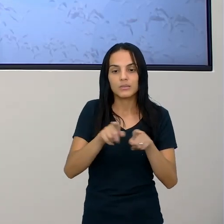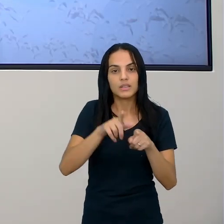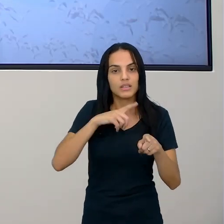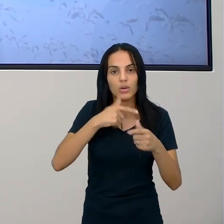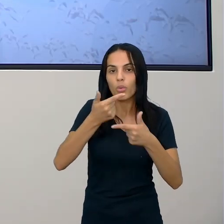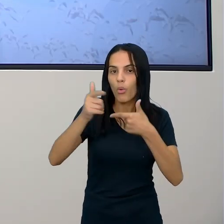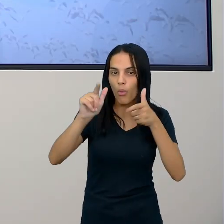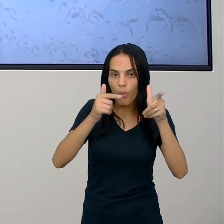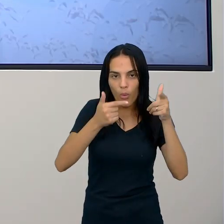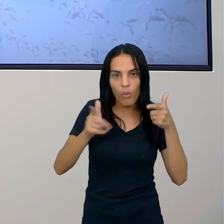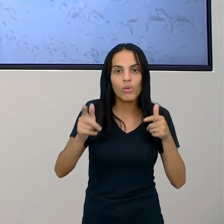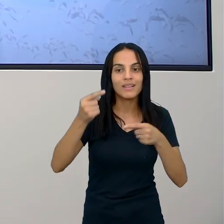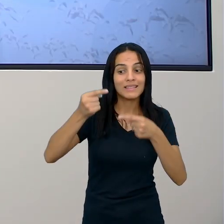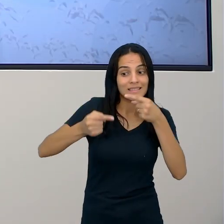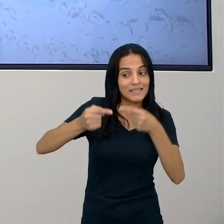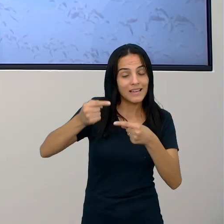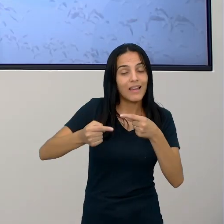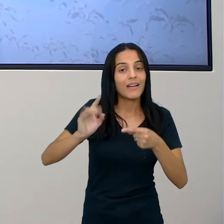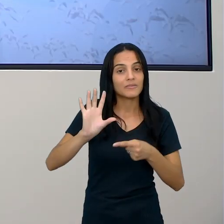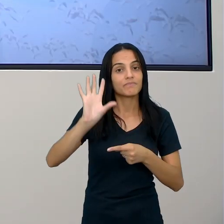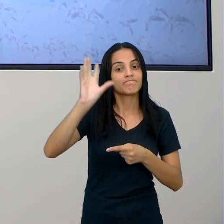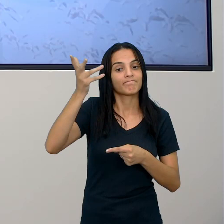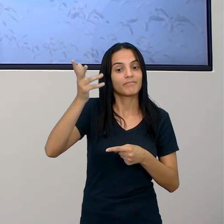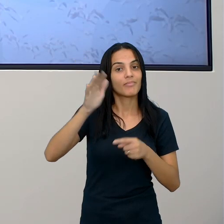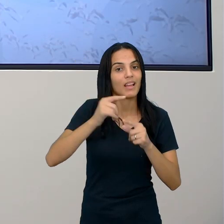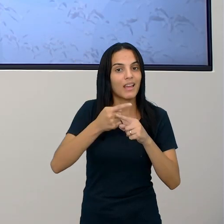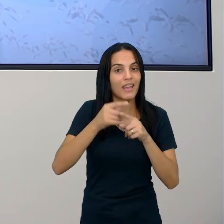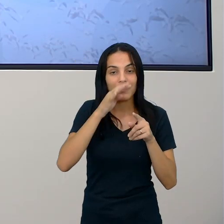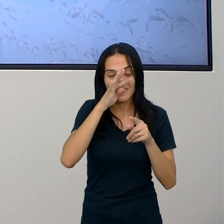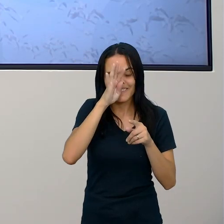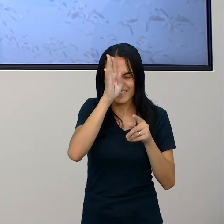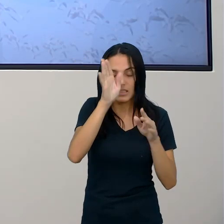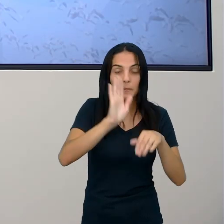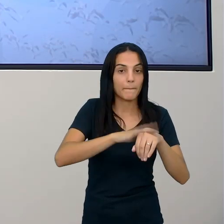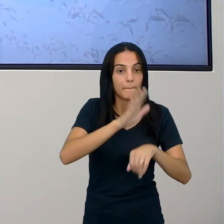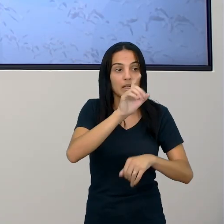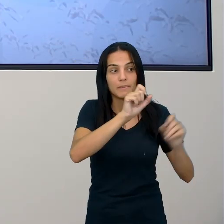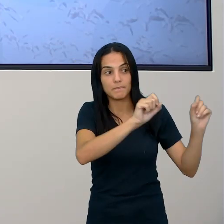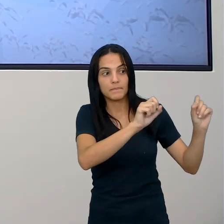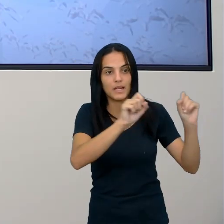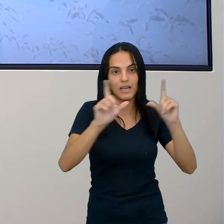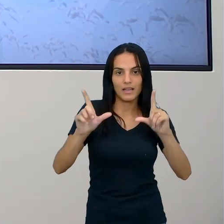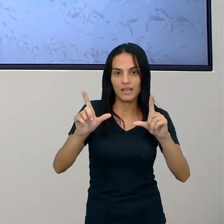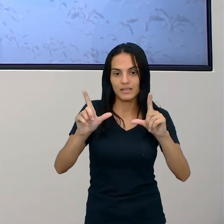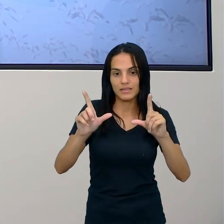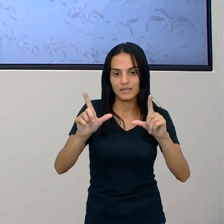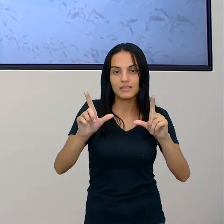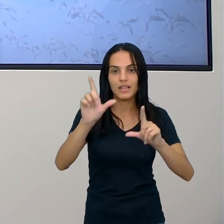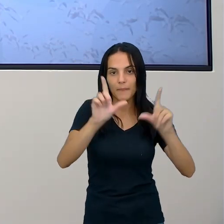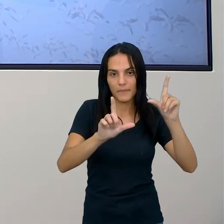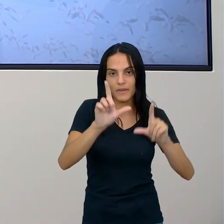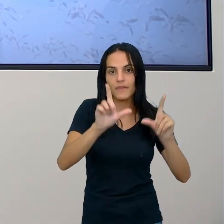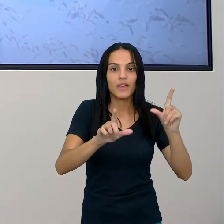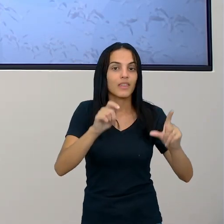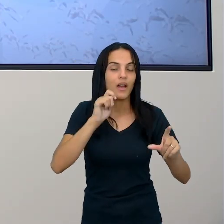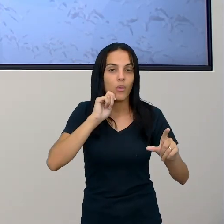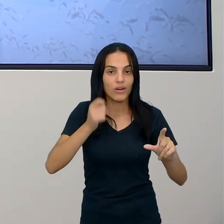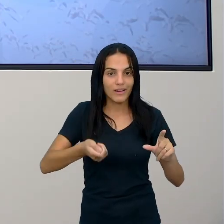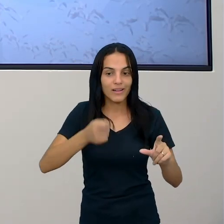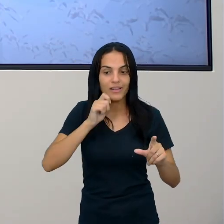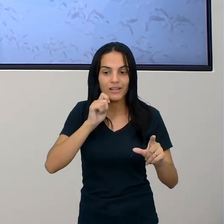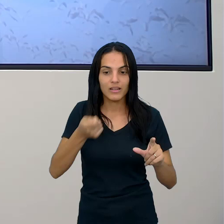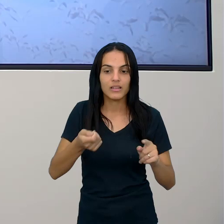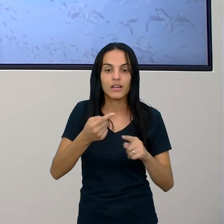guerras também acontecendo, né? É que a que mais aparece na mídia é essa da Ucrânia, mas no